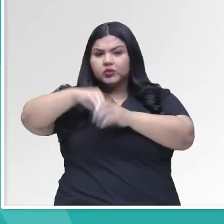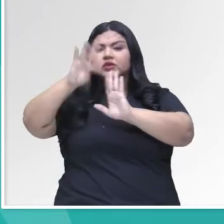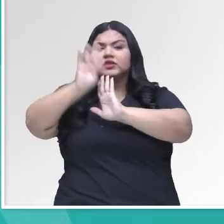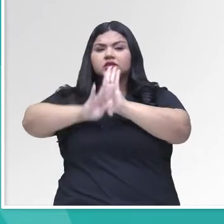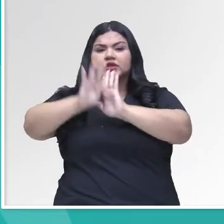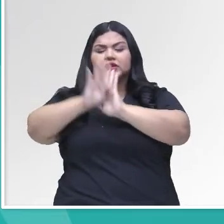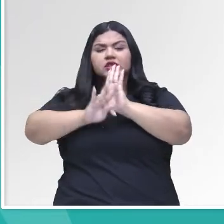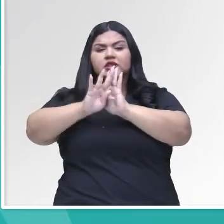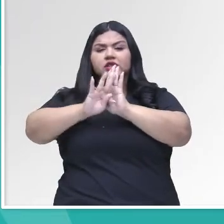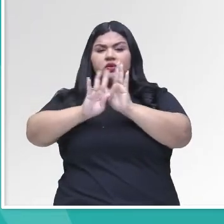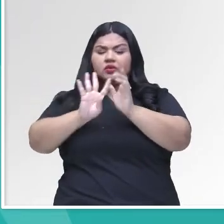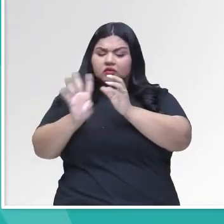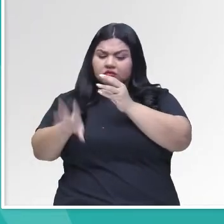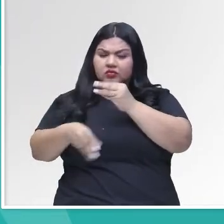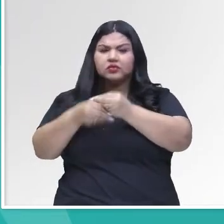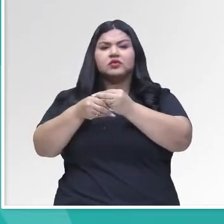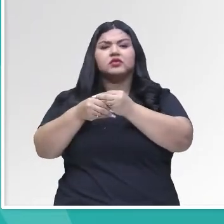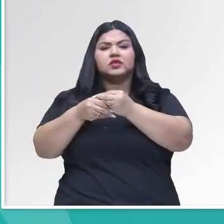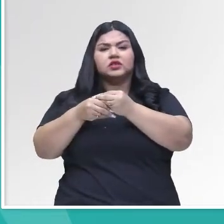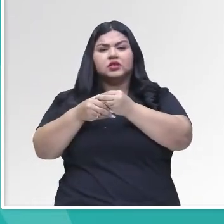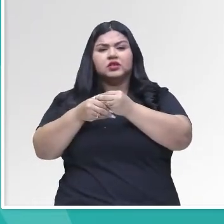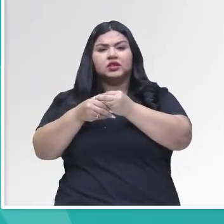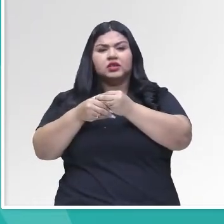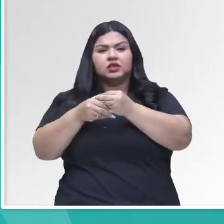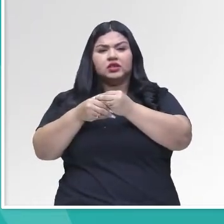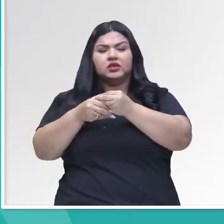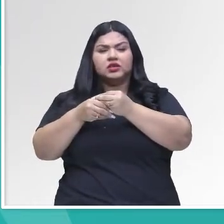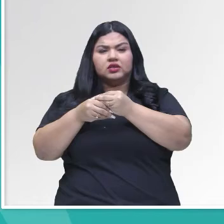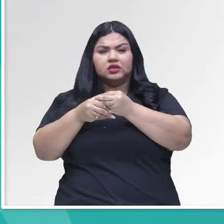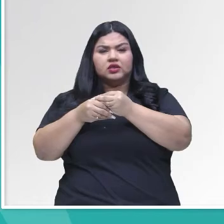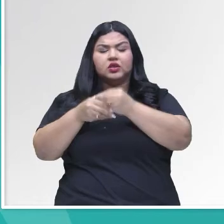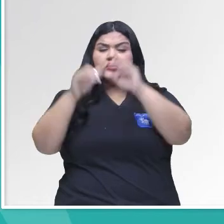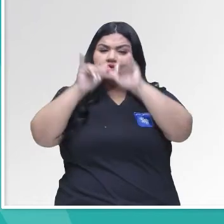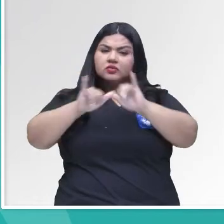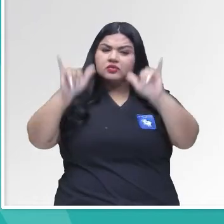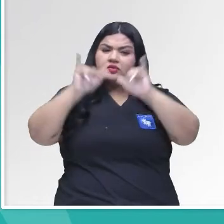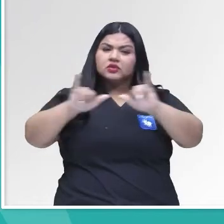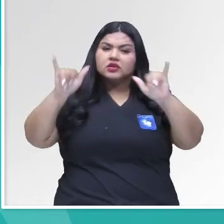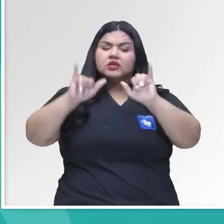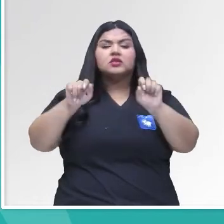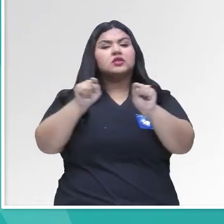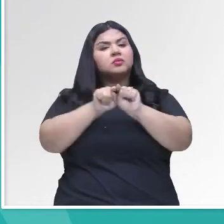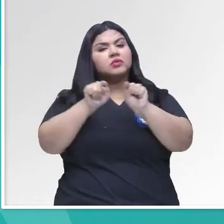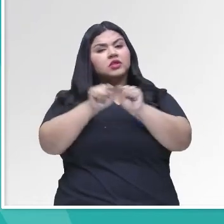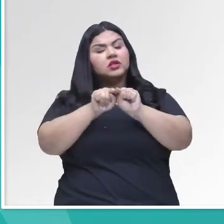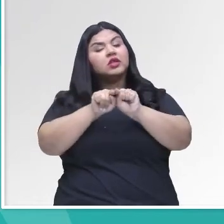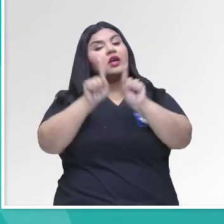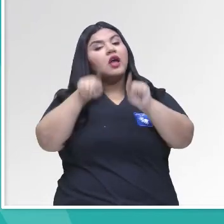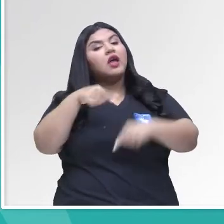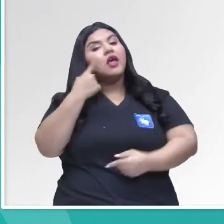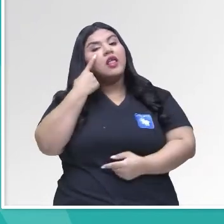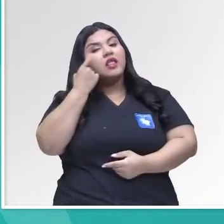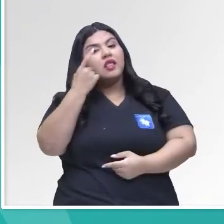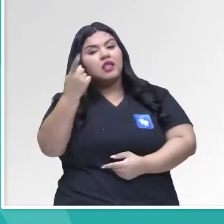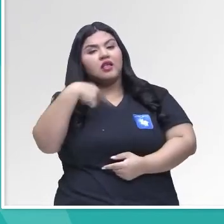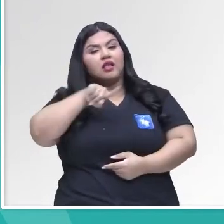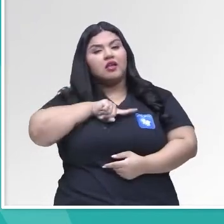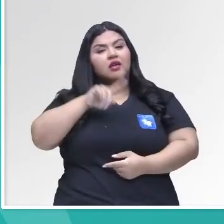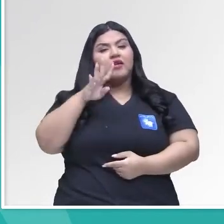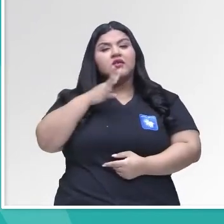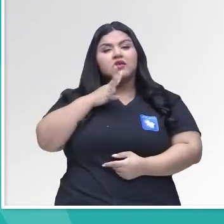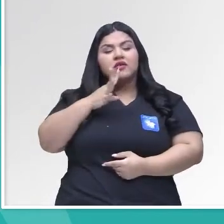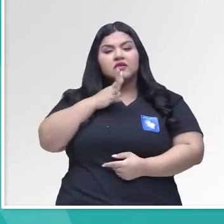elas acrescentam, elas adicionam informações ali também. E é interessante nós conhecermos também